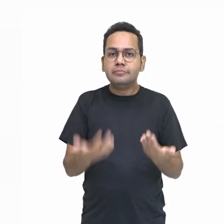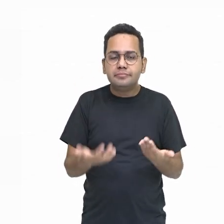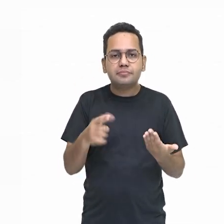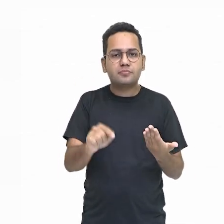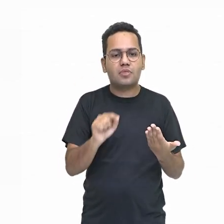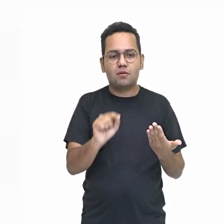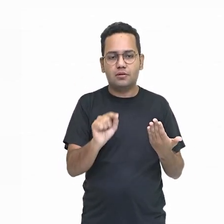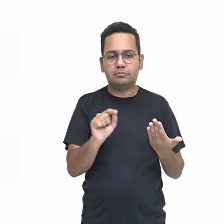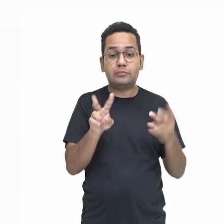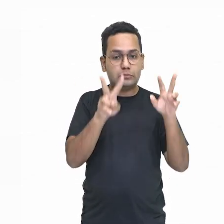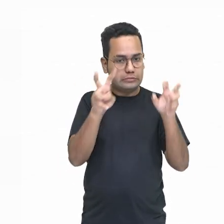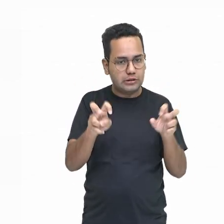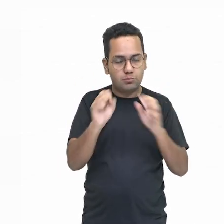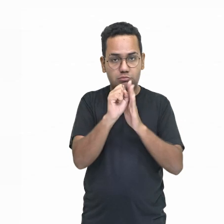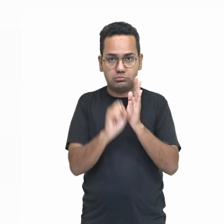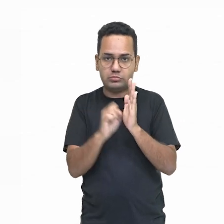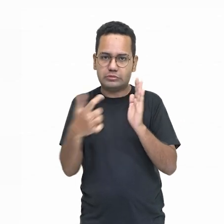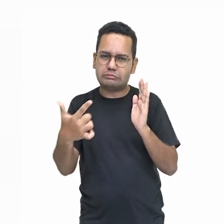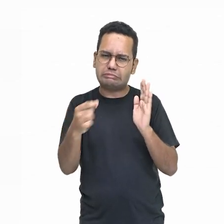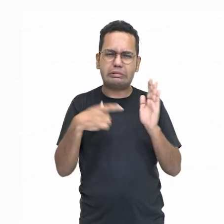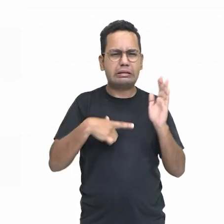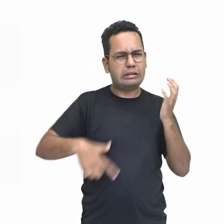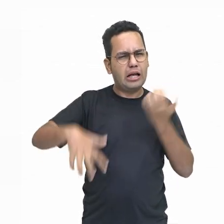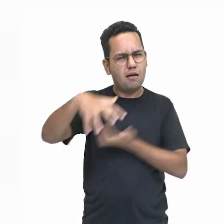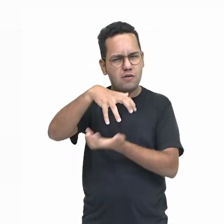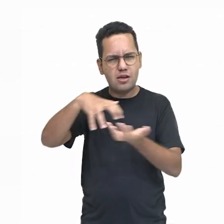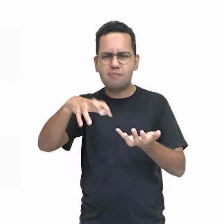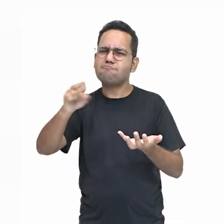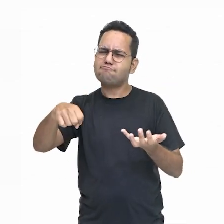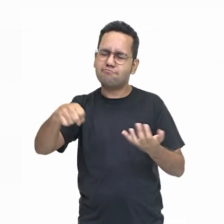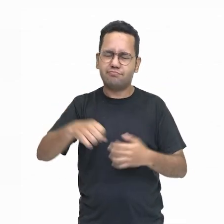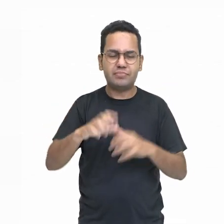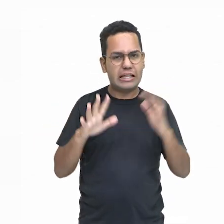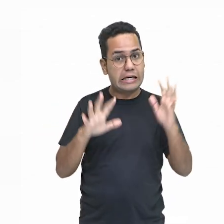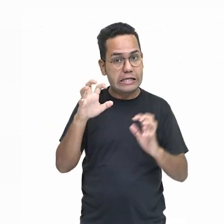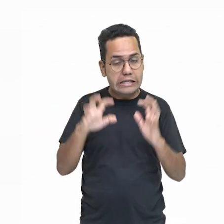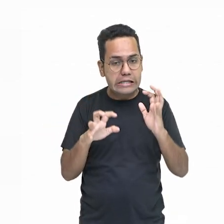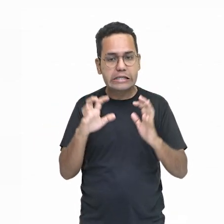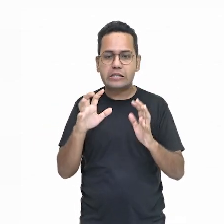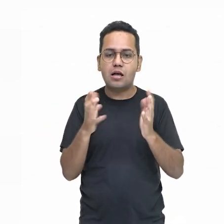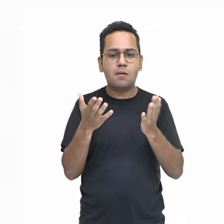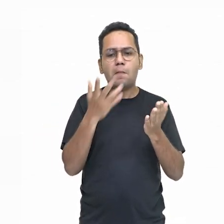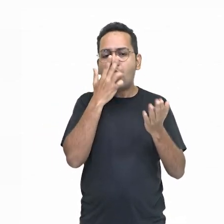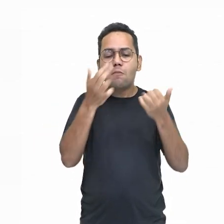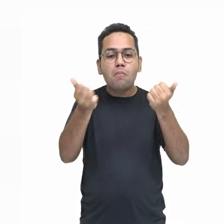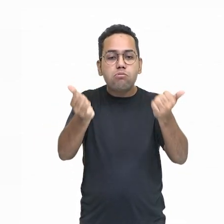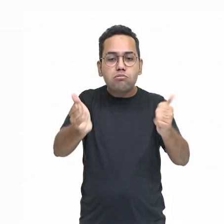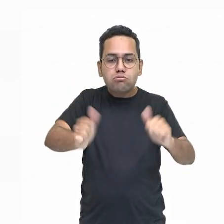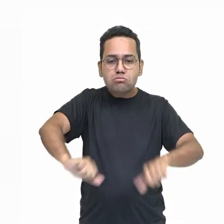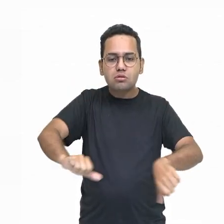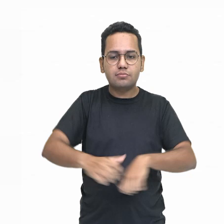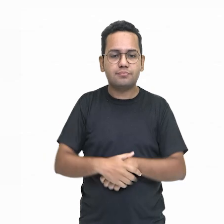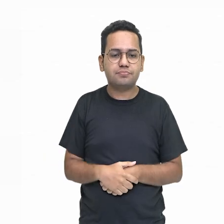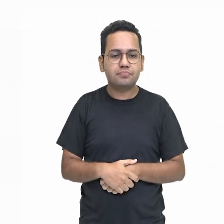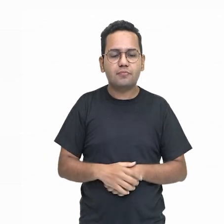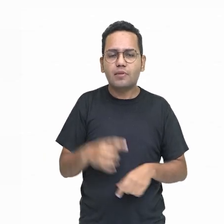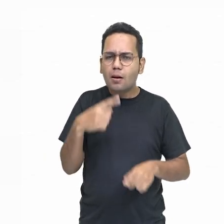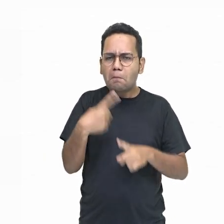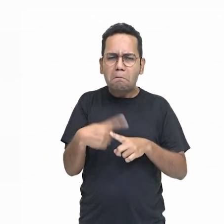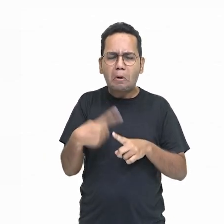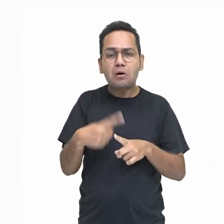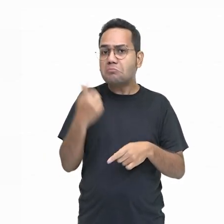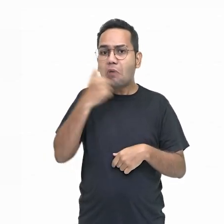no século XX entrou em crise no momento em que não conseguiu mais negociar os